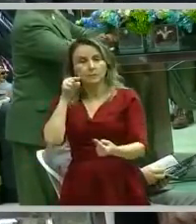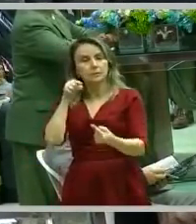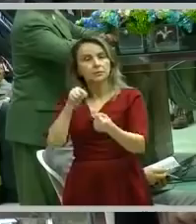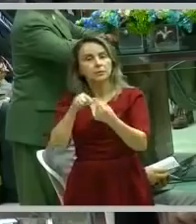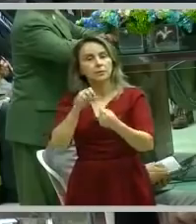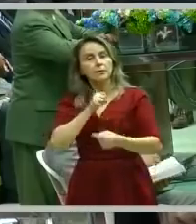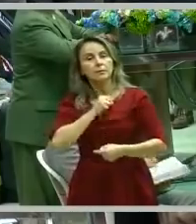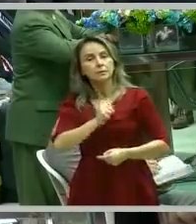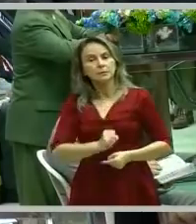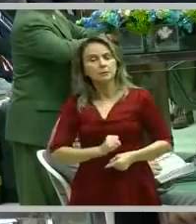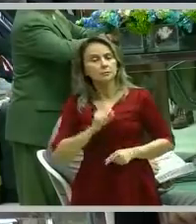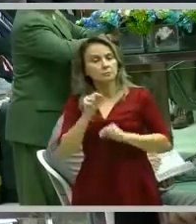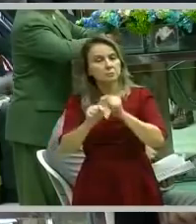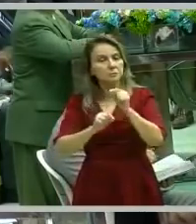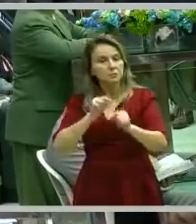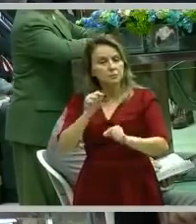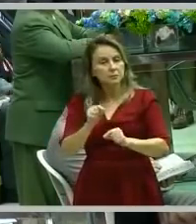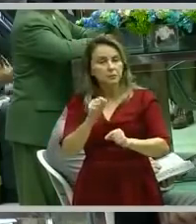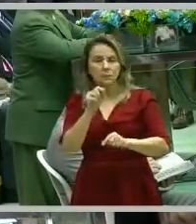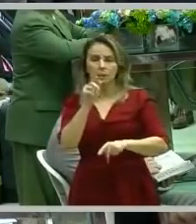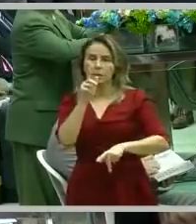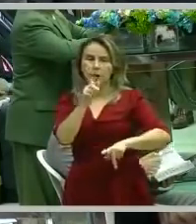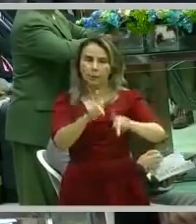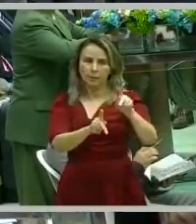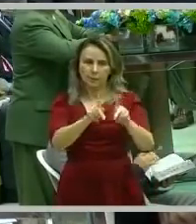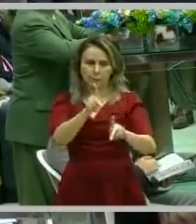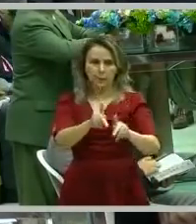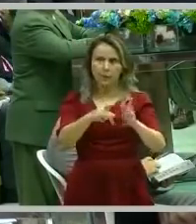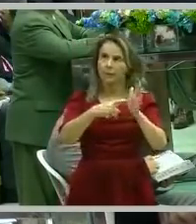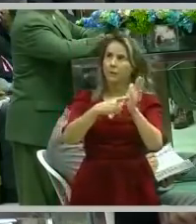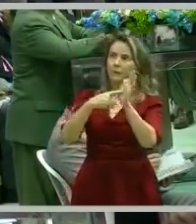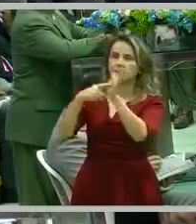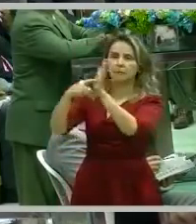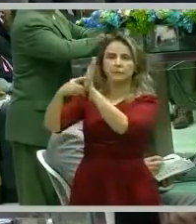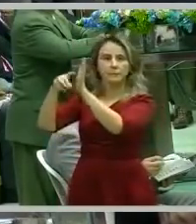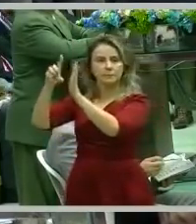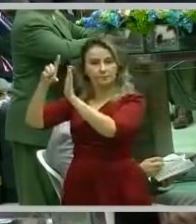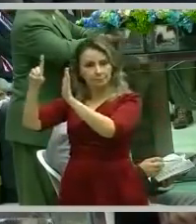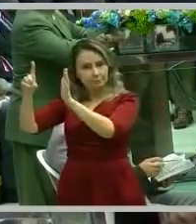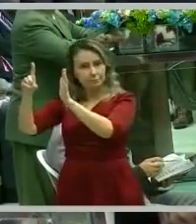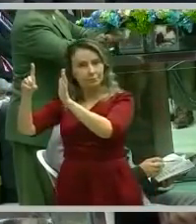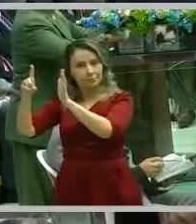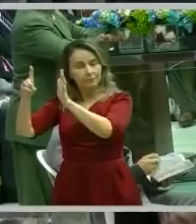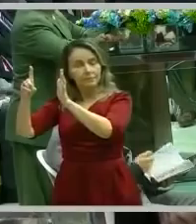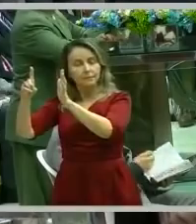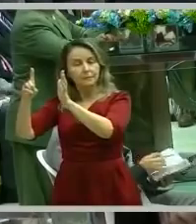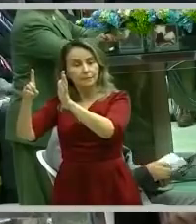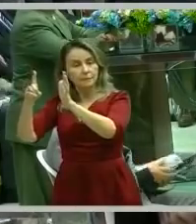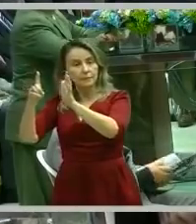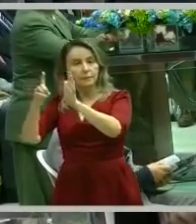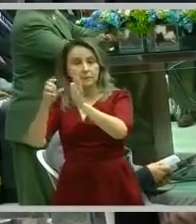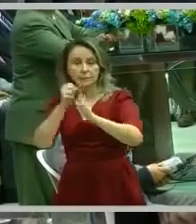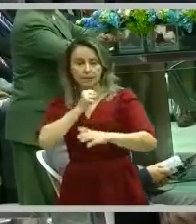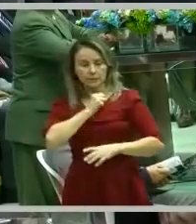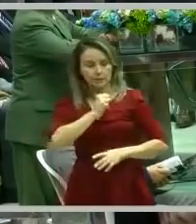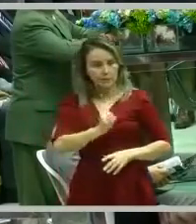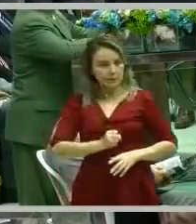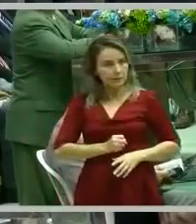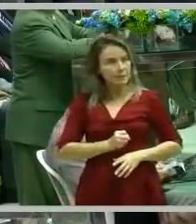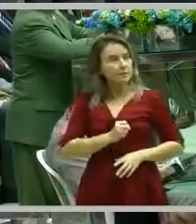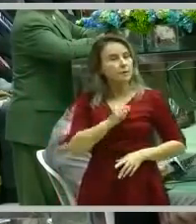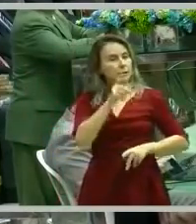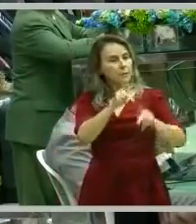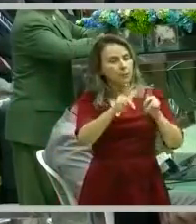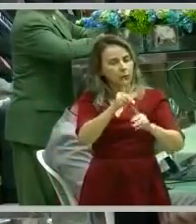é apresentar o povo a quem? A Deus. O sacerdote leva o povo até Deus. E